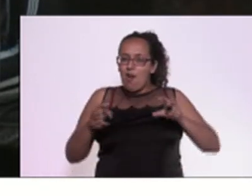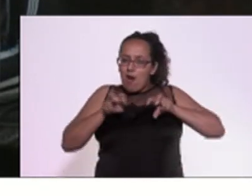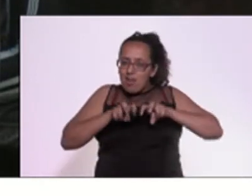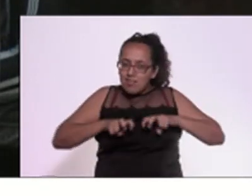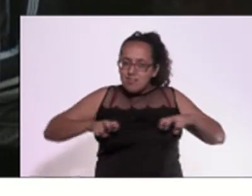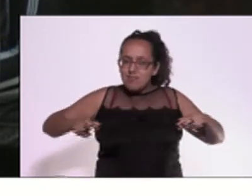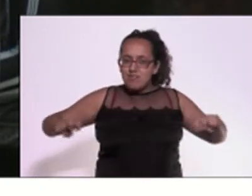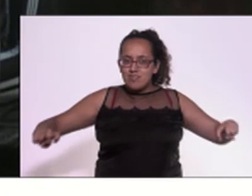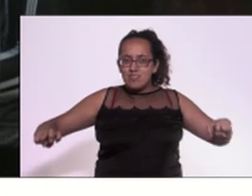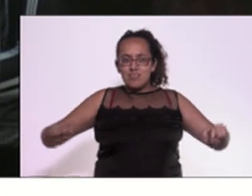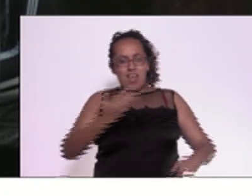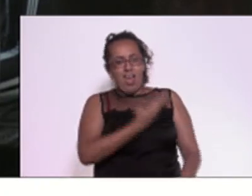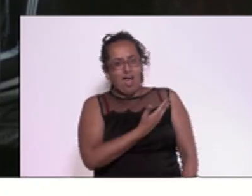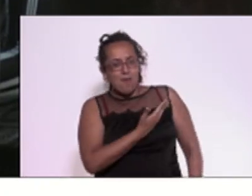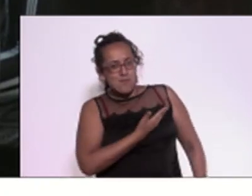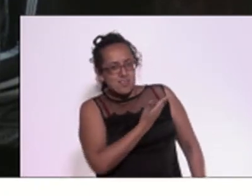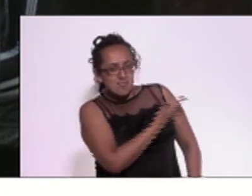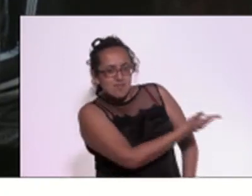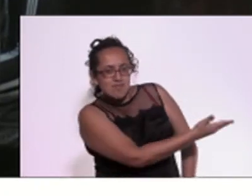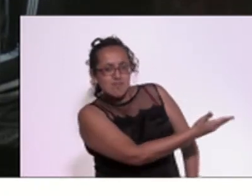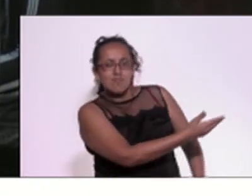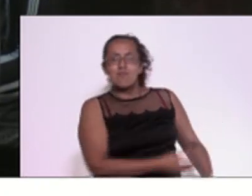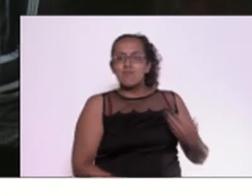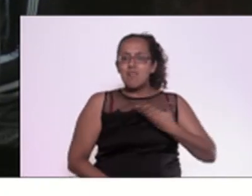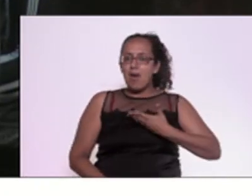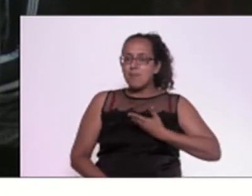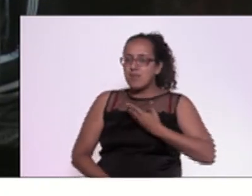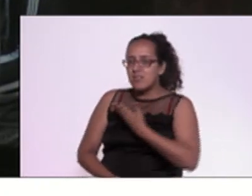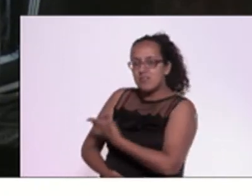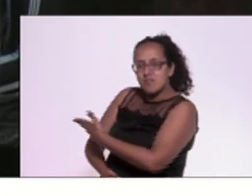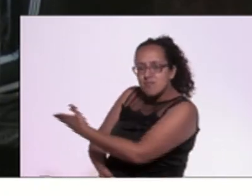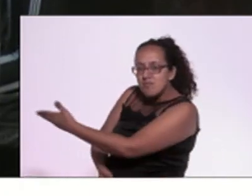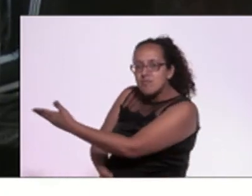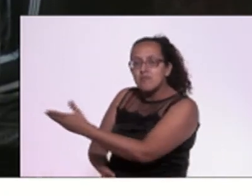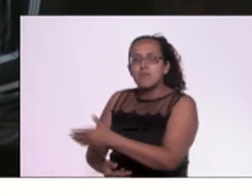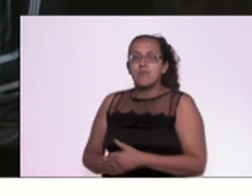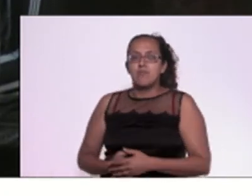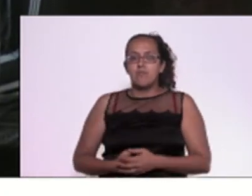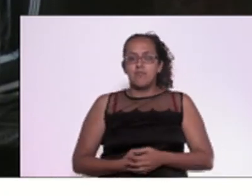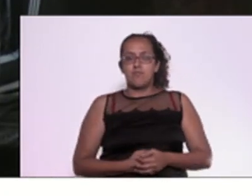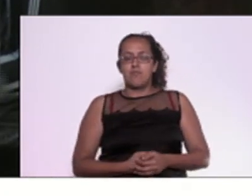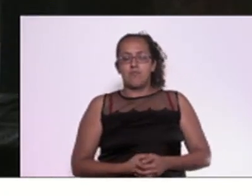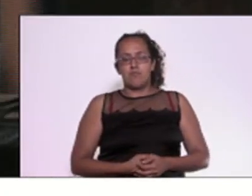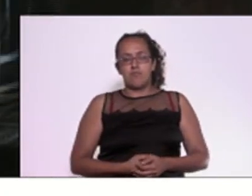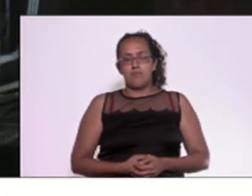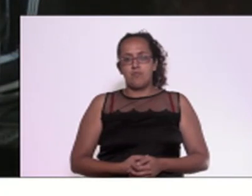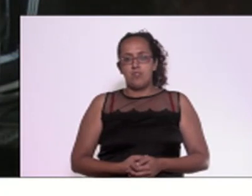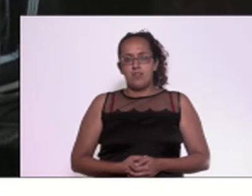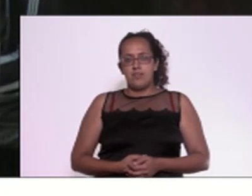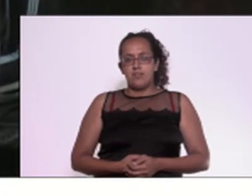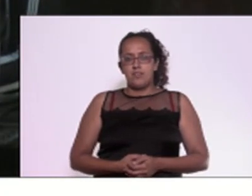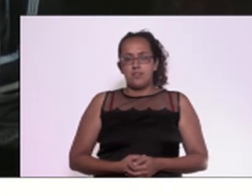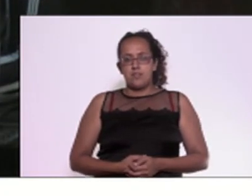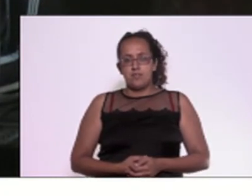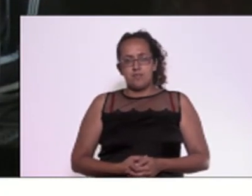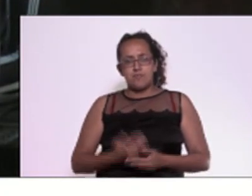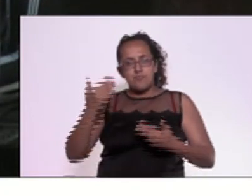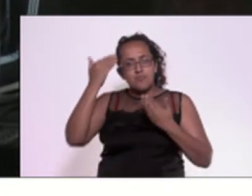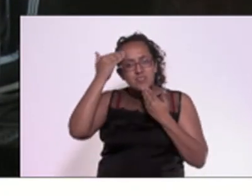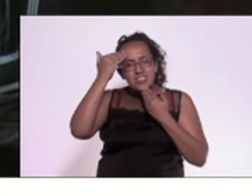o futuro, como na obra-prima 2001, Uma Odisseia do Espaço, de Kubrick.